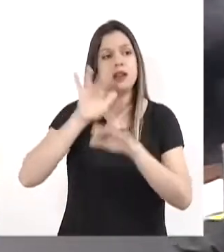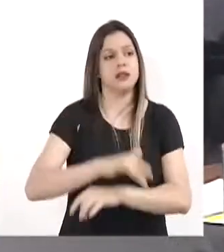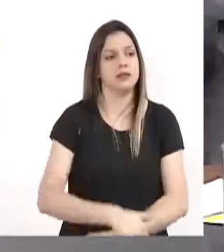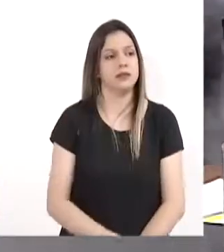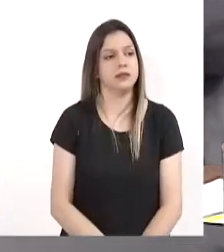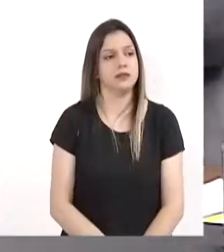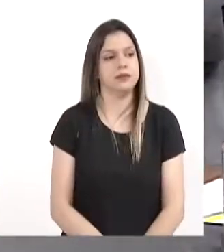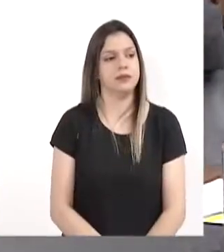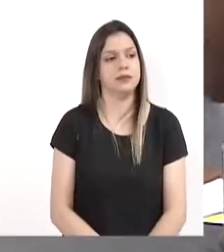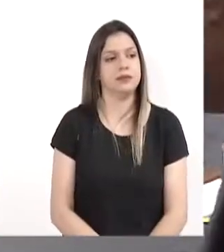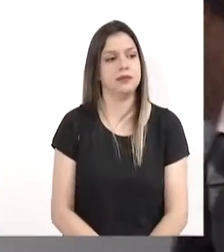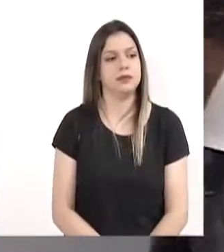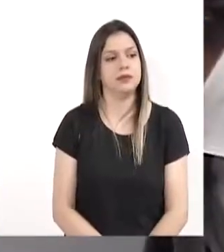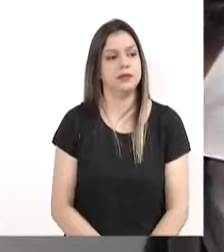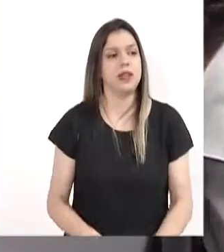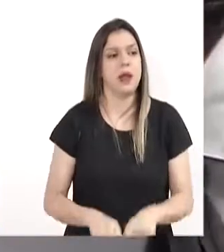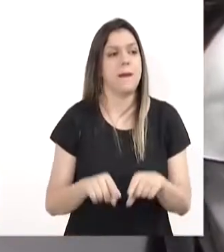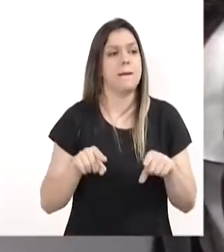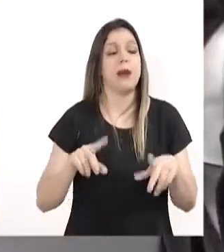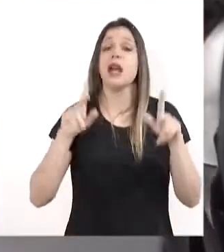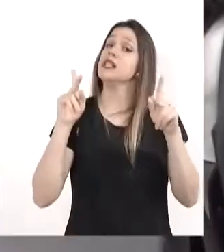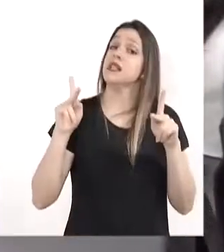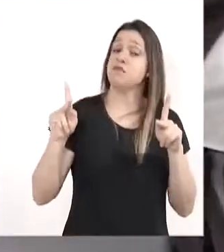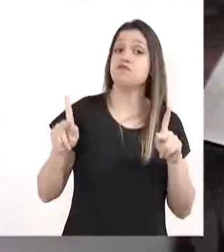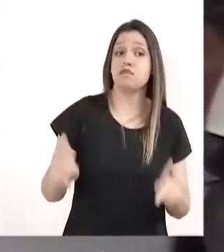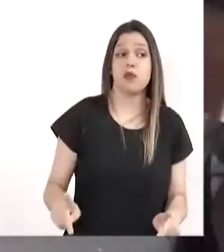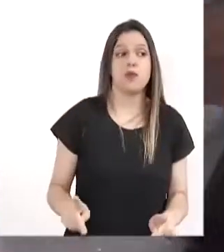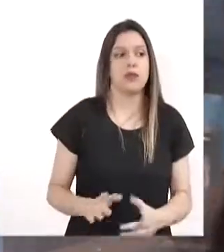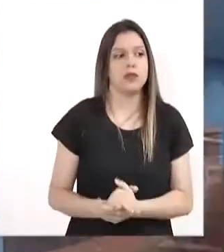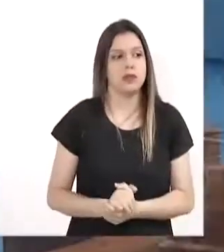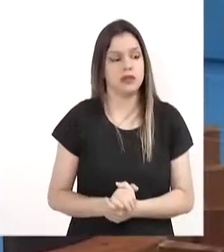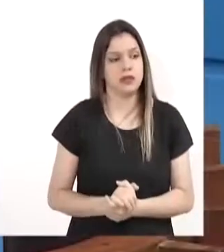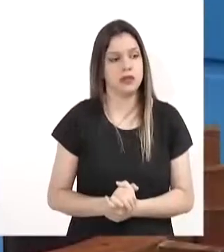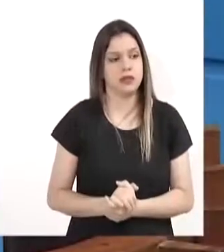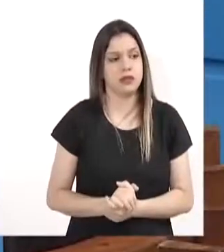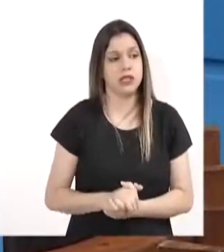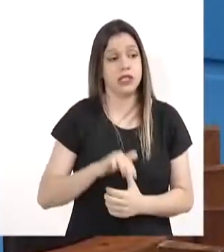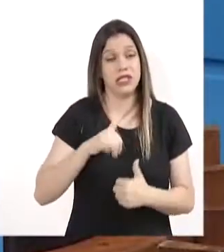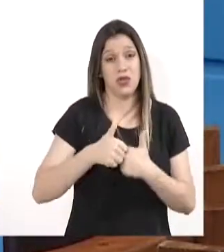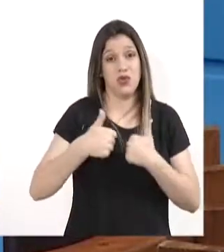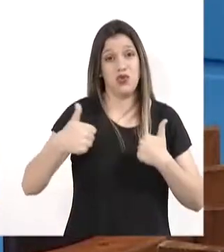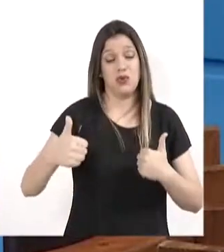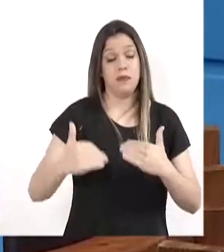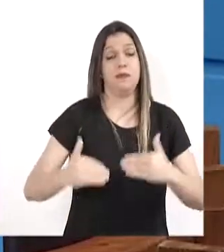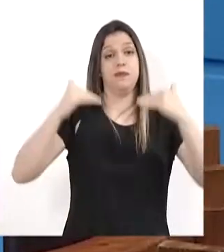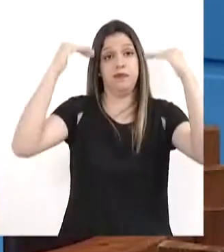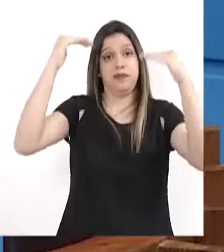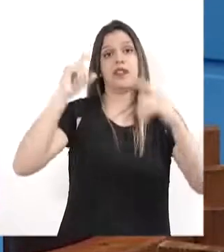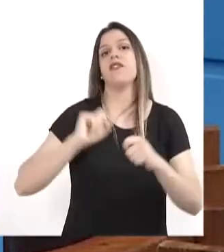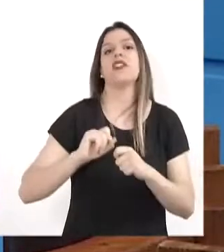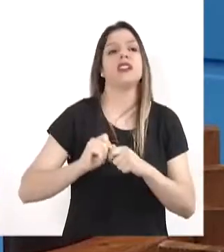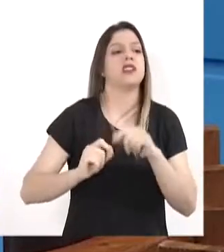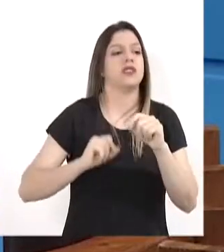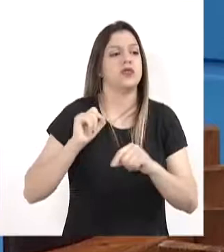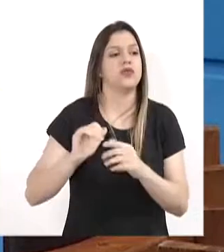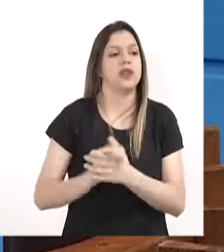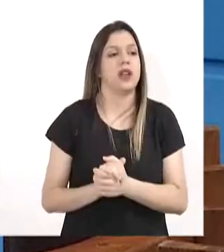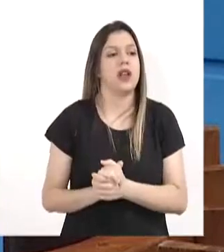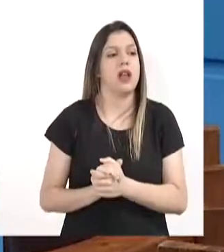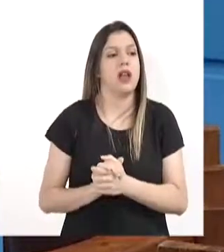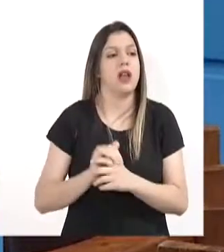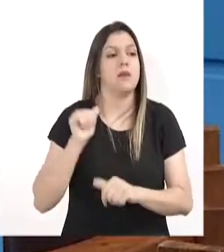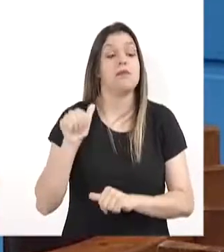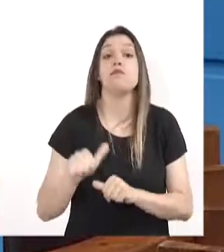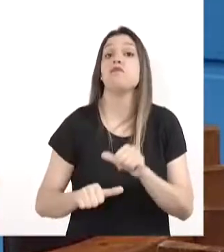A Constituição é clara, mas a população, quando o Supremo Tribunal fez isso, comemorou a mudança do